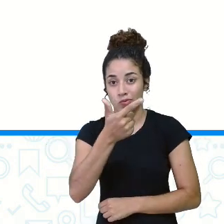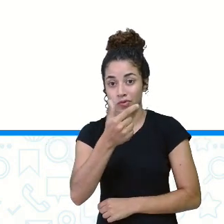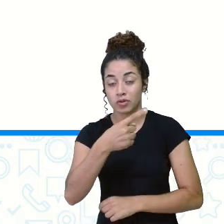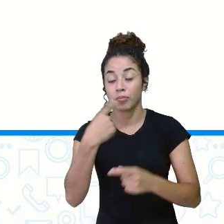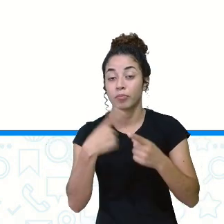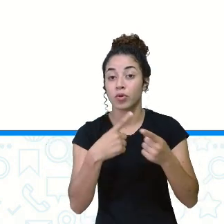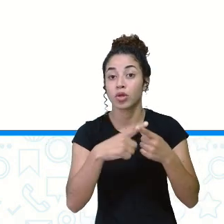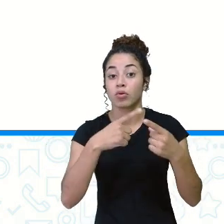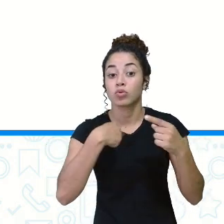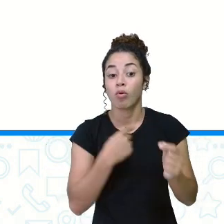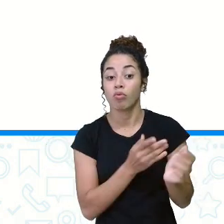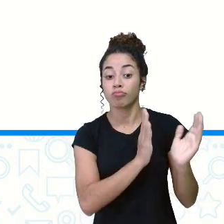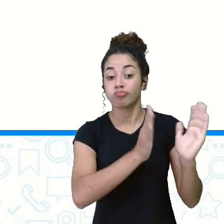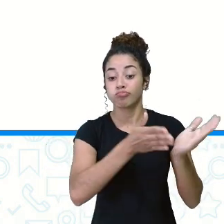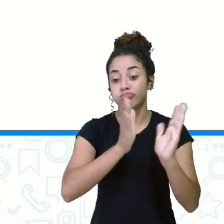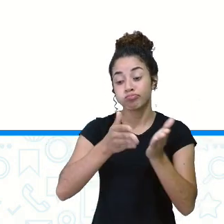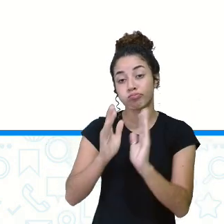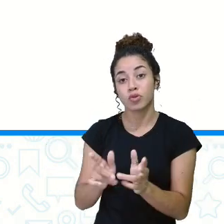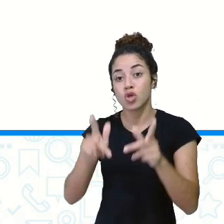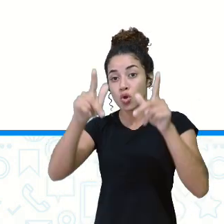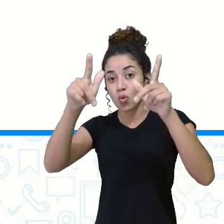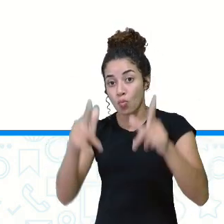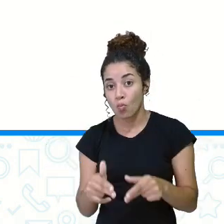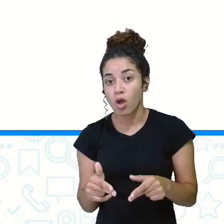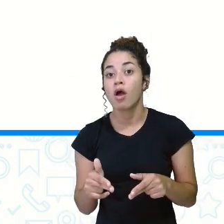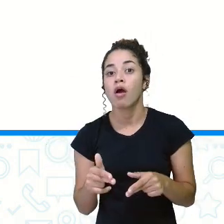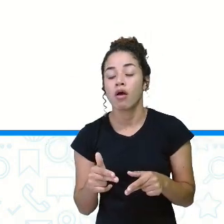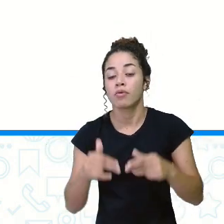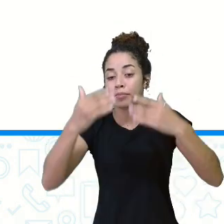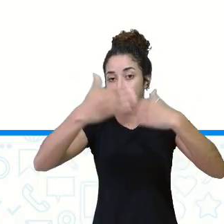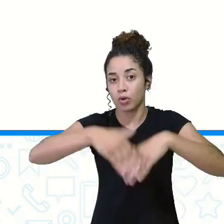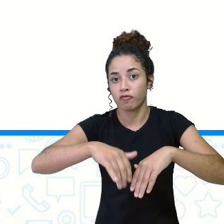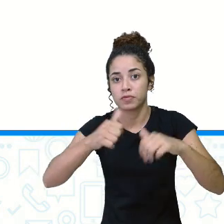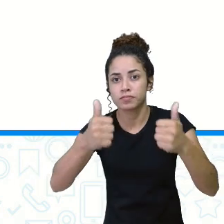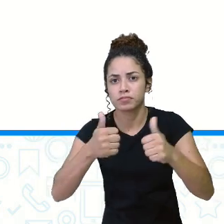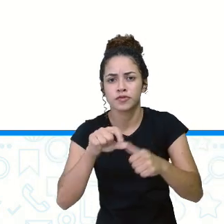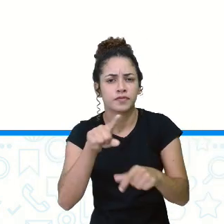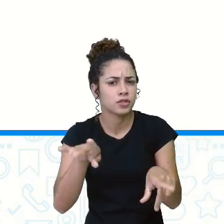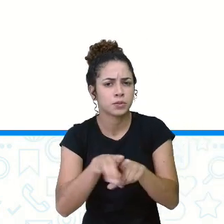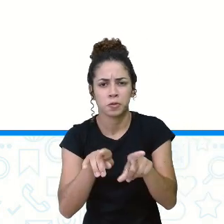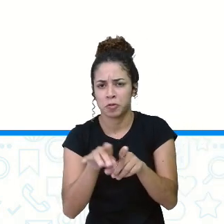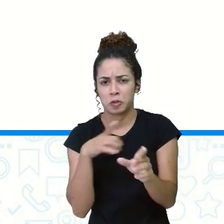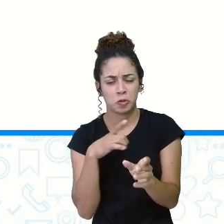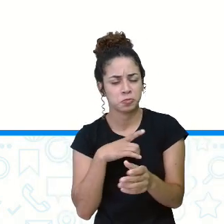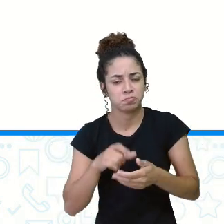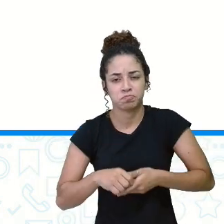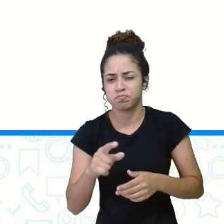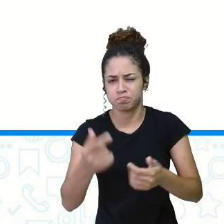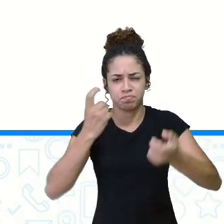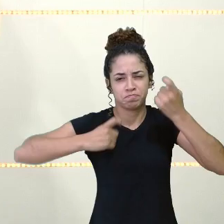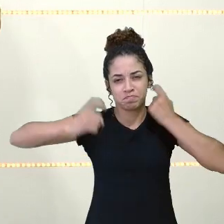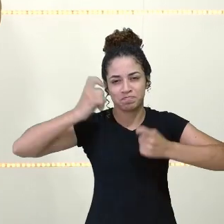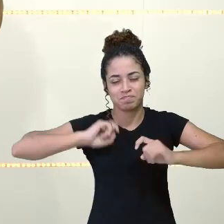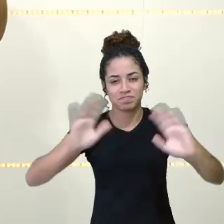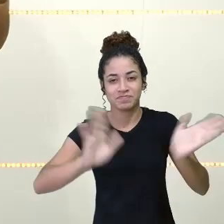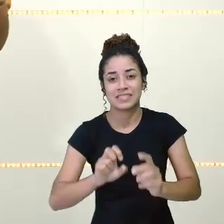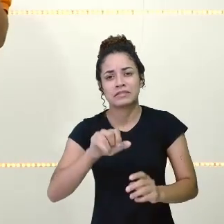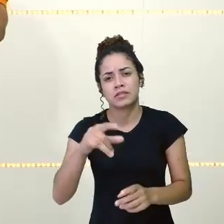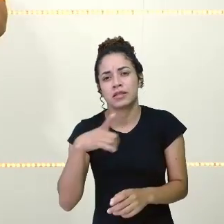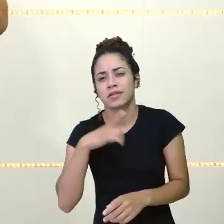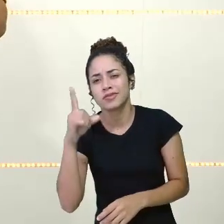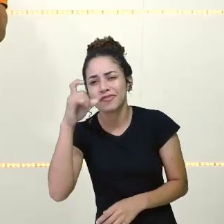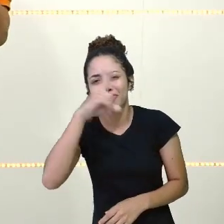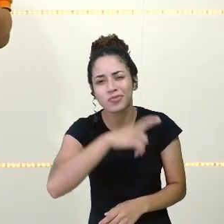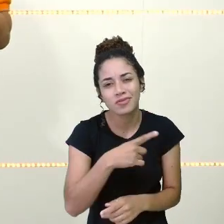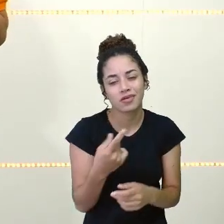acompanhando realmente como está no simulado. Vocês também terão de português, tá? Não se preocupa. Quem tem dificuldade de